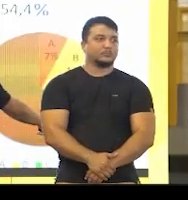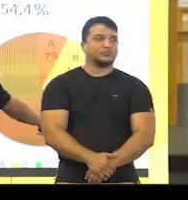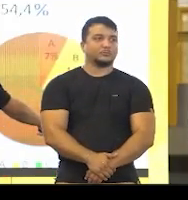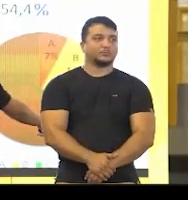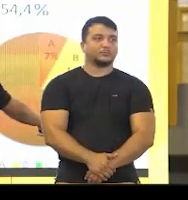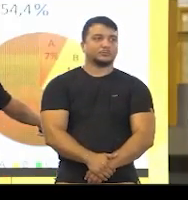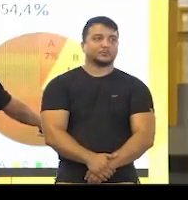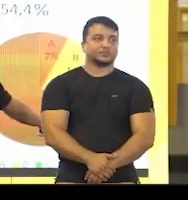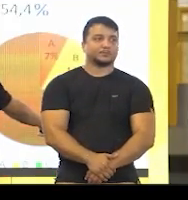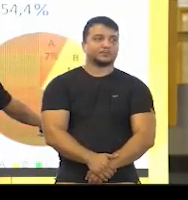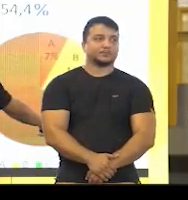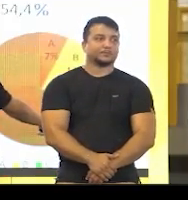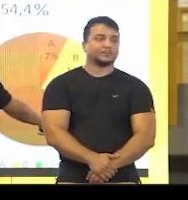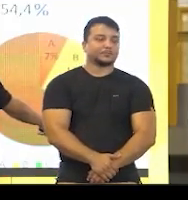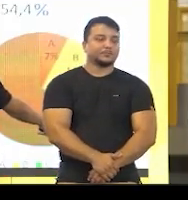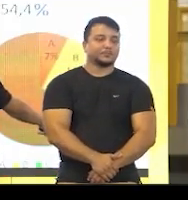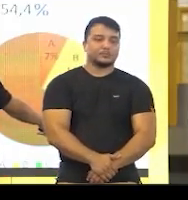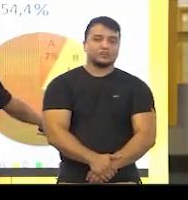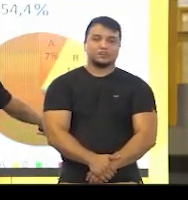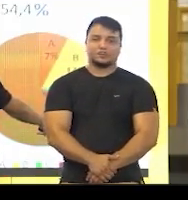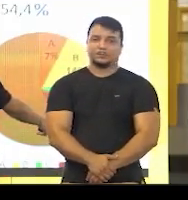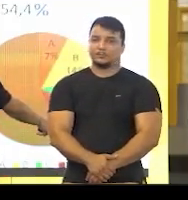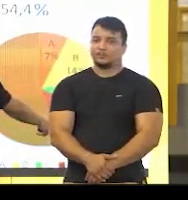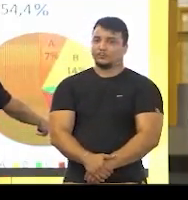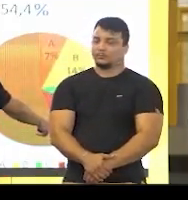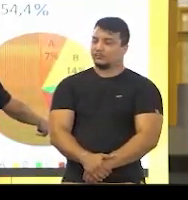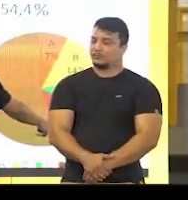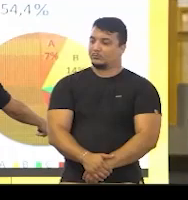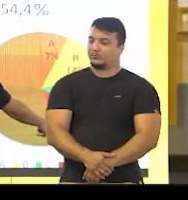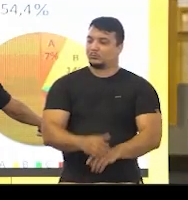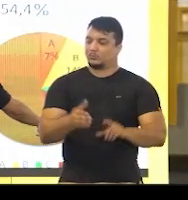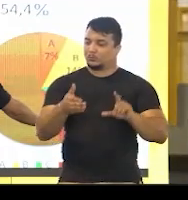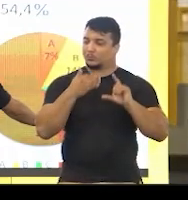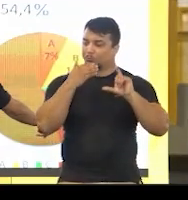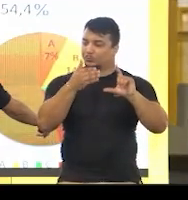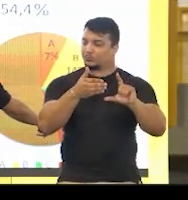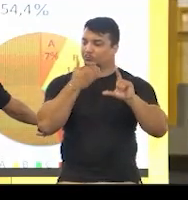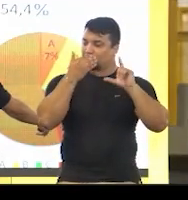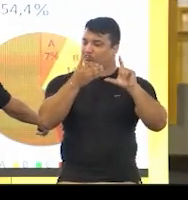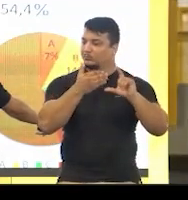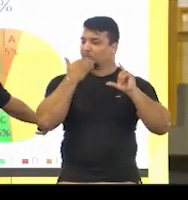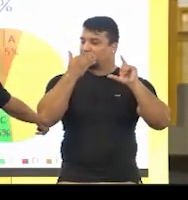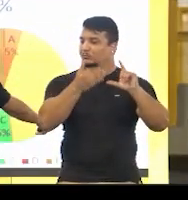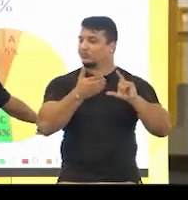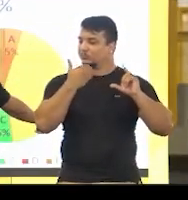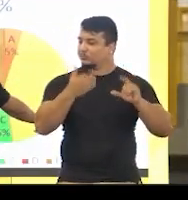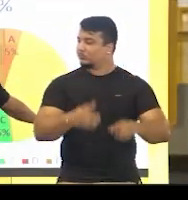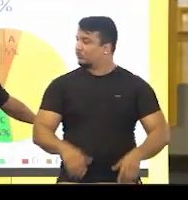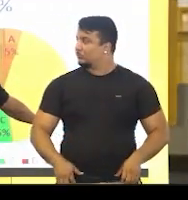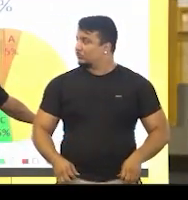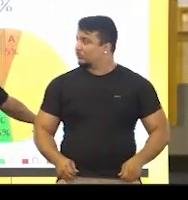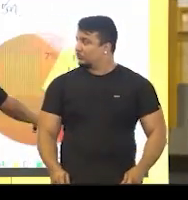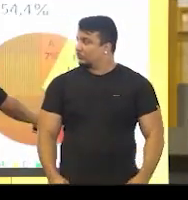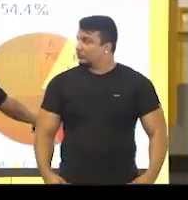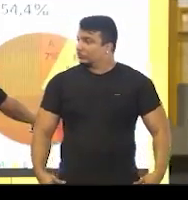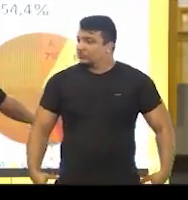Outra. Pode passar. Pode passar. Oxe, não ficou aí.